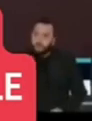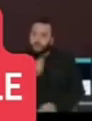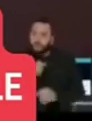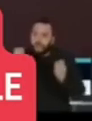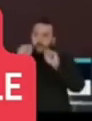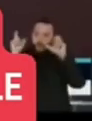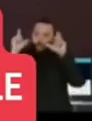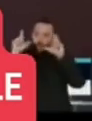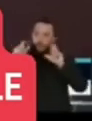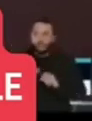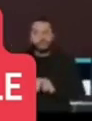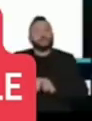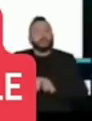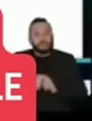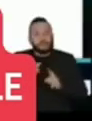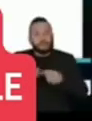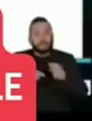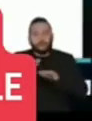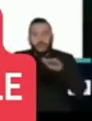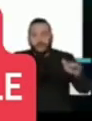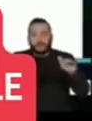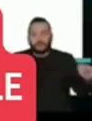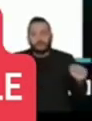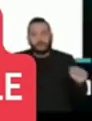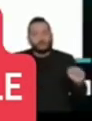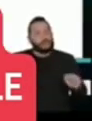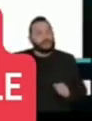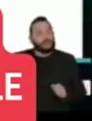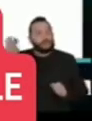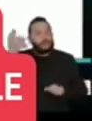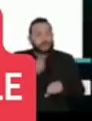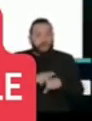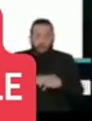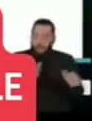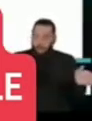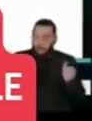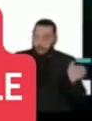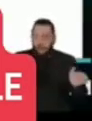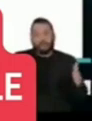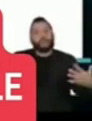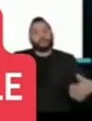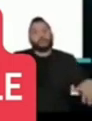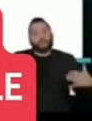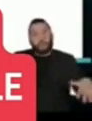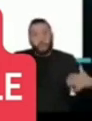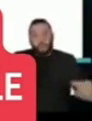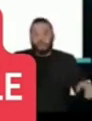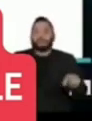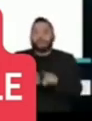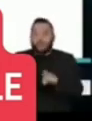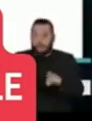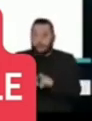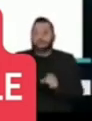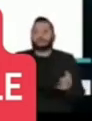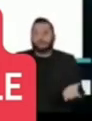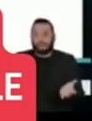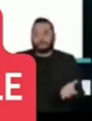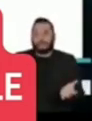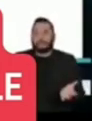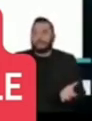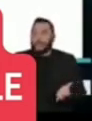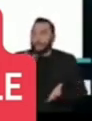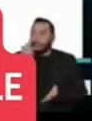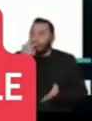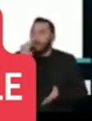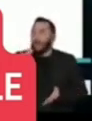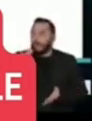seguida, faz um suposto alerta. Está acontecendo um movimento muito forte nas casernas. Eu acho que é